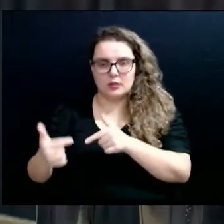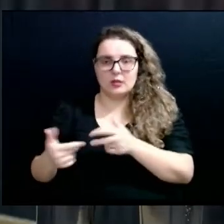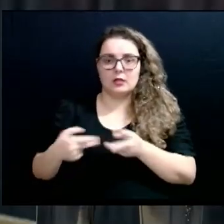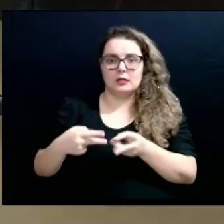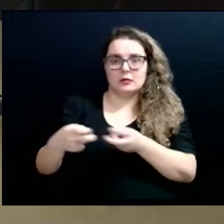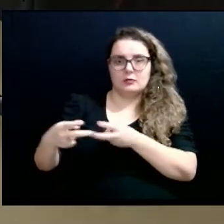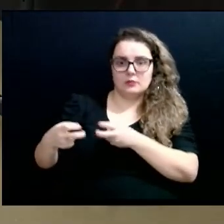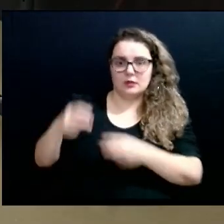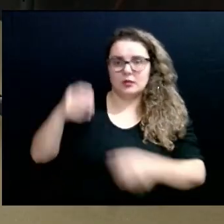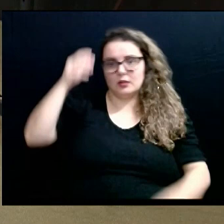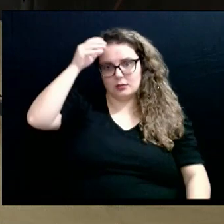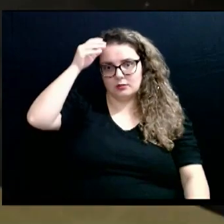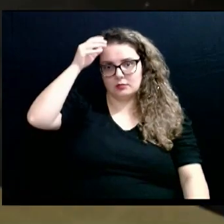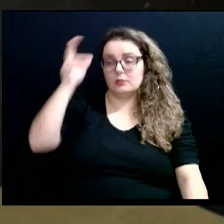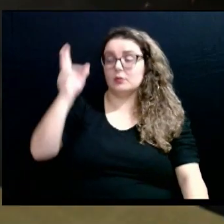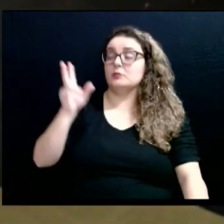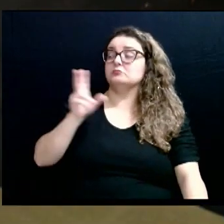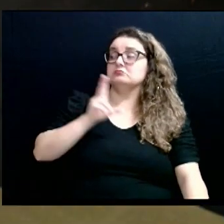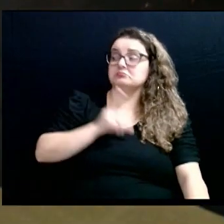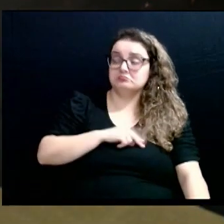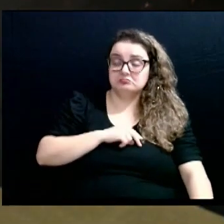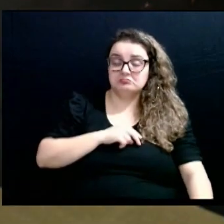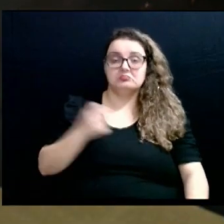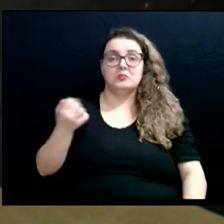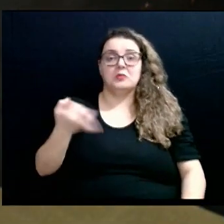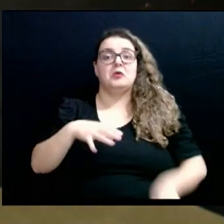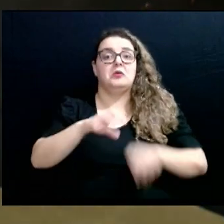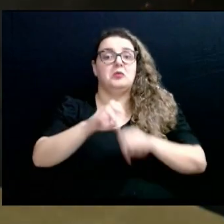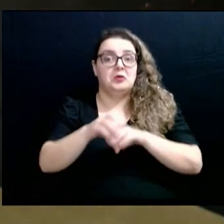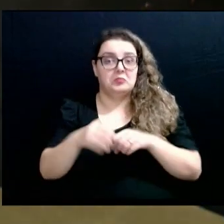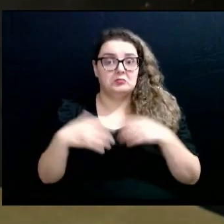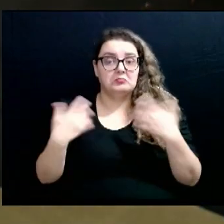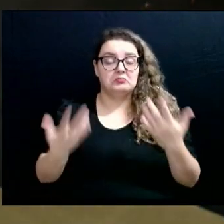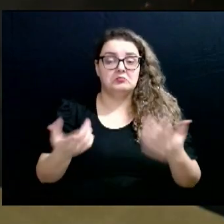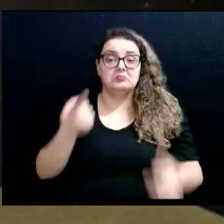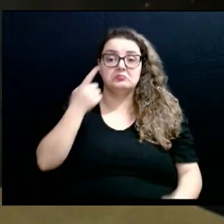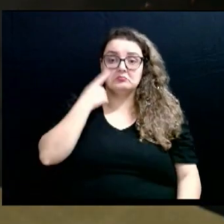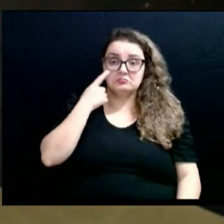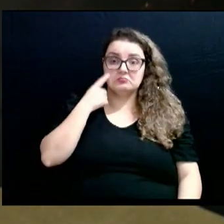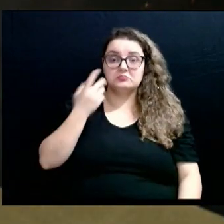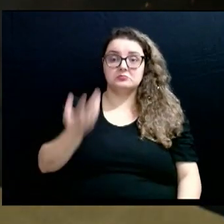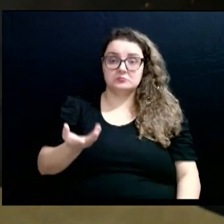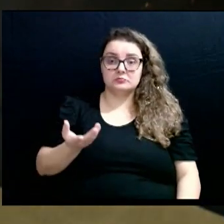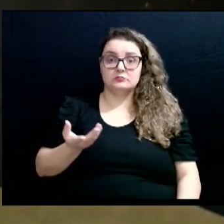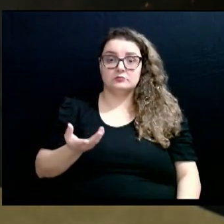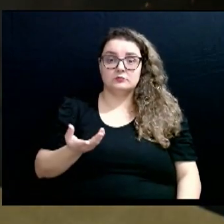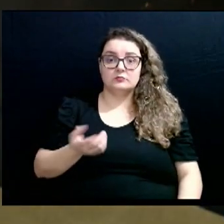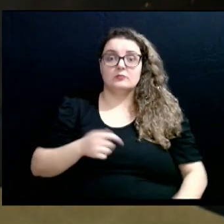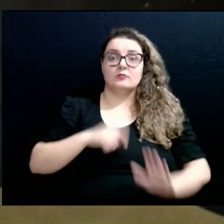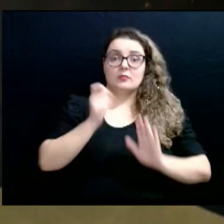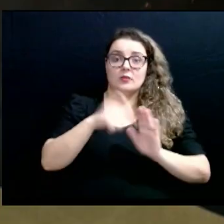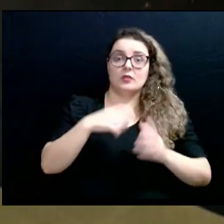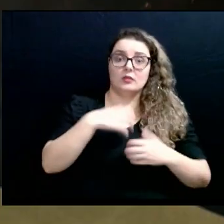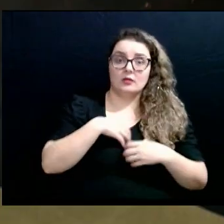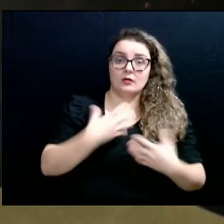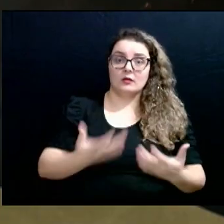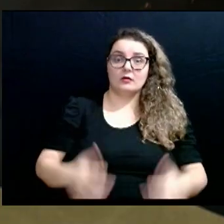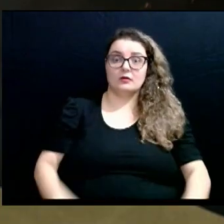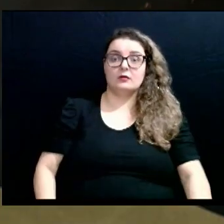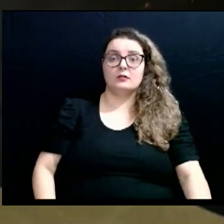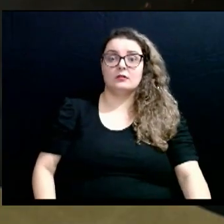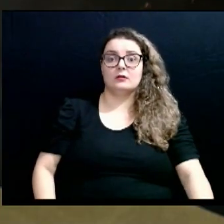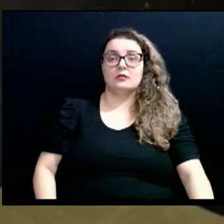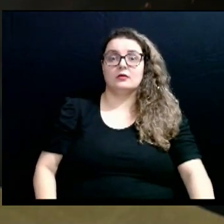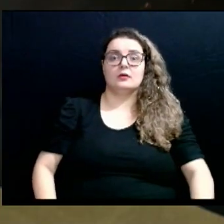cognitiva. Olha aí, quanto ensinamento, gente. Tá vendo só? Então, valida a emoção, né? Deixa